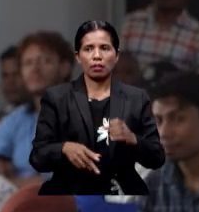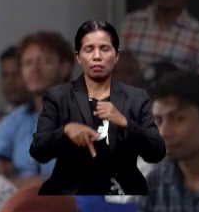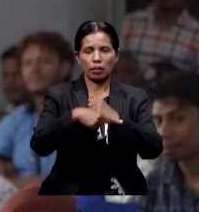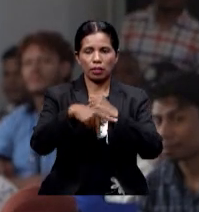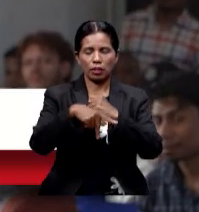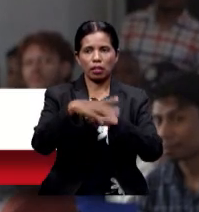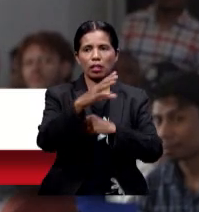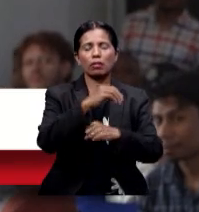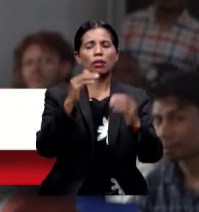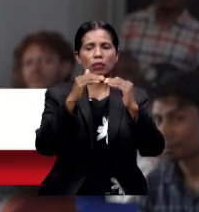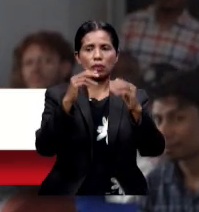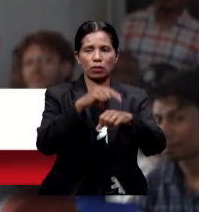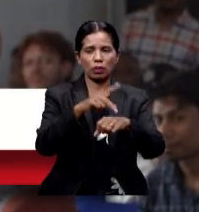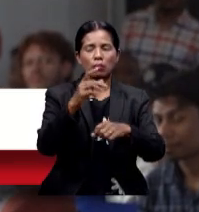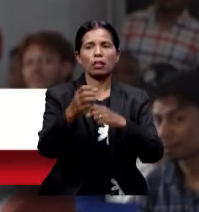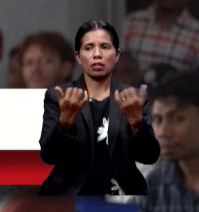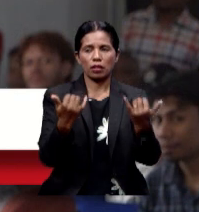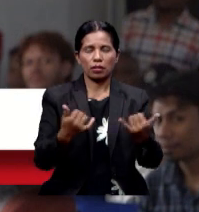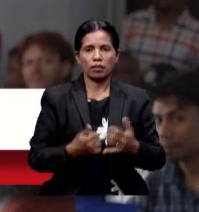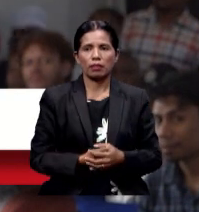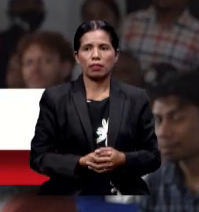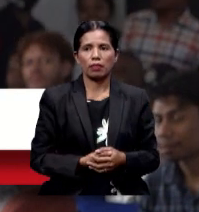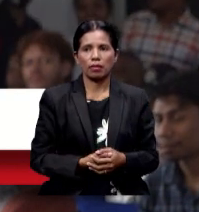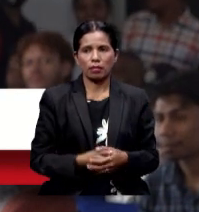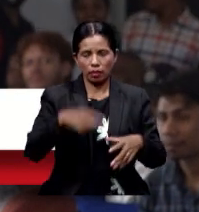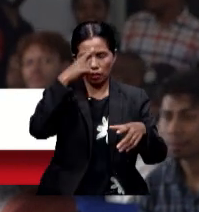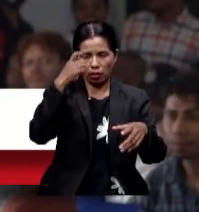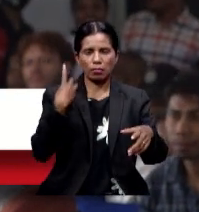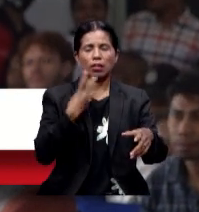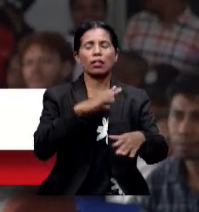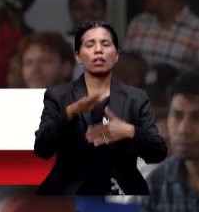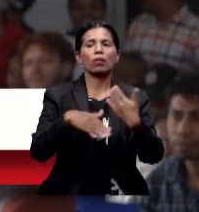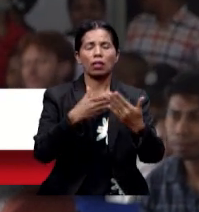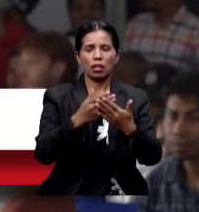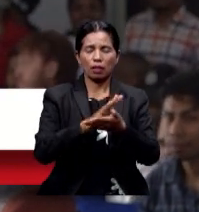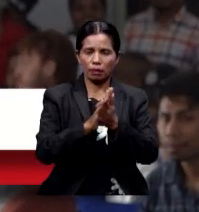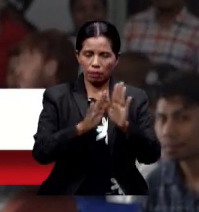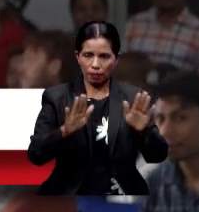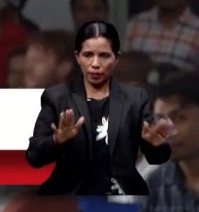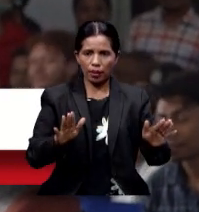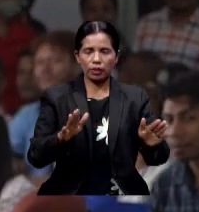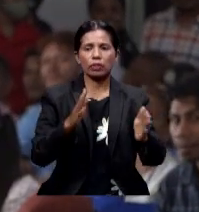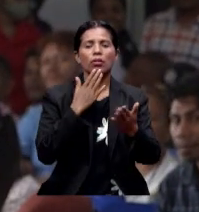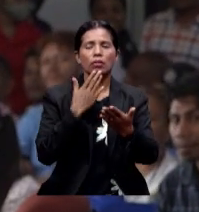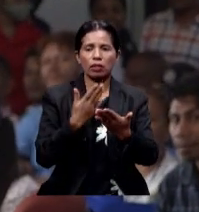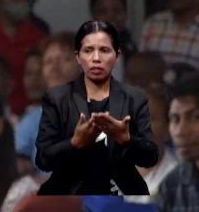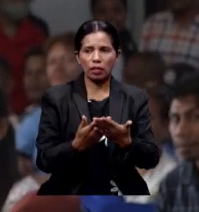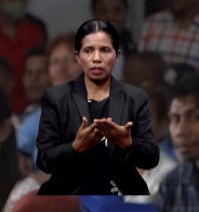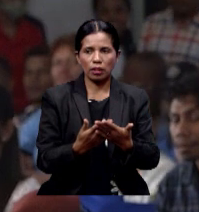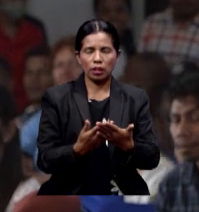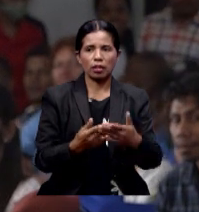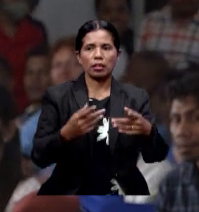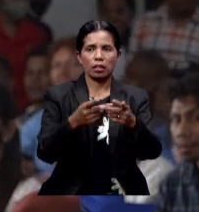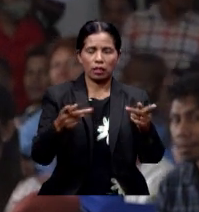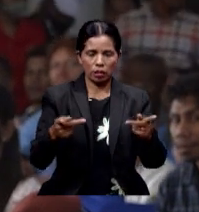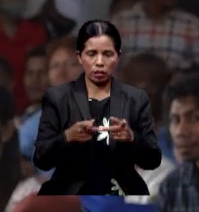Nacional de hoje, né? Pertinente de Tebes, também está com a paz e estabilidade e a ambiente